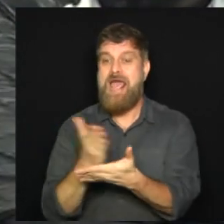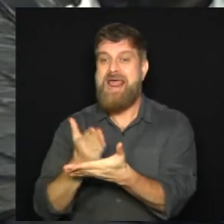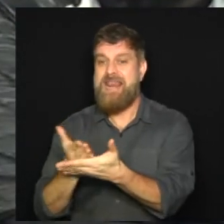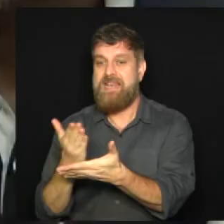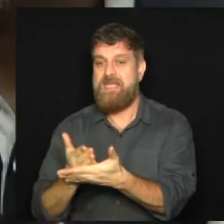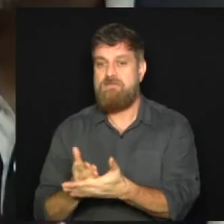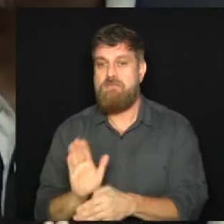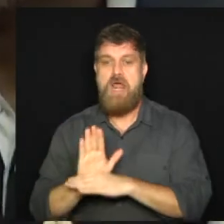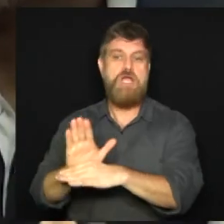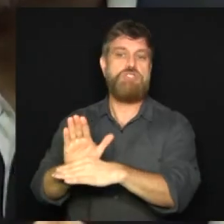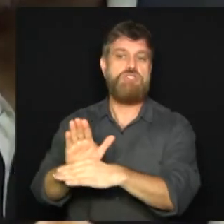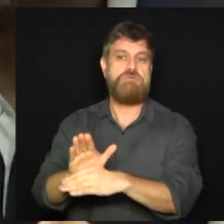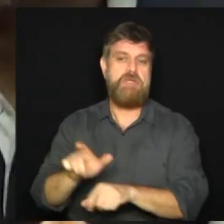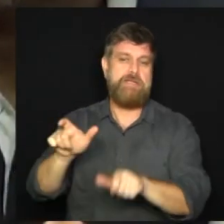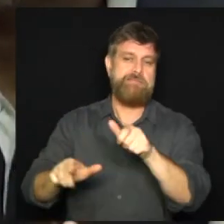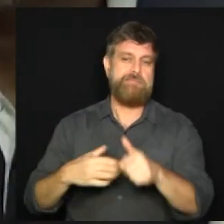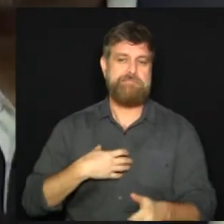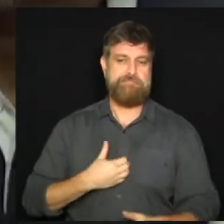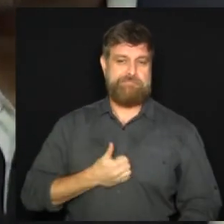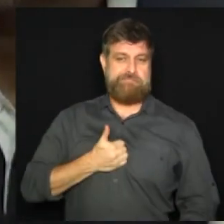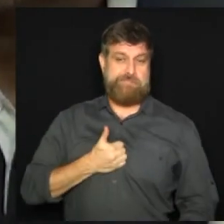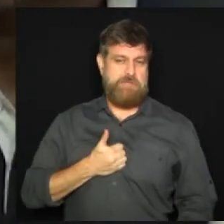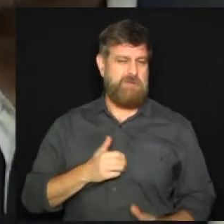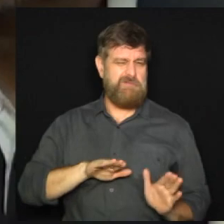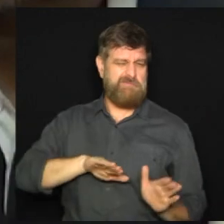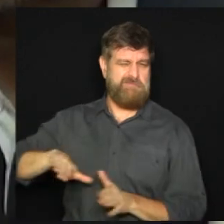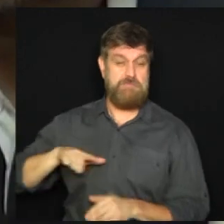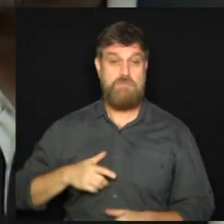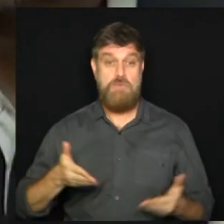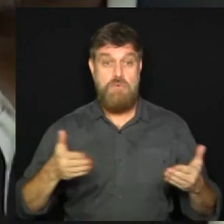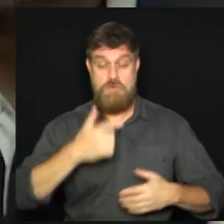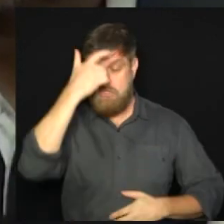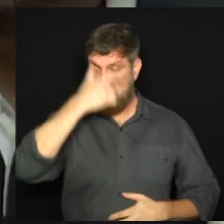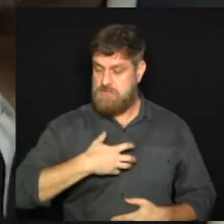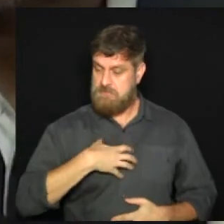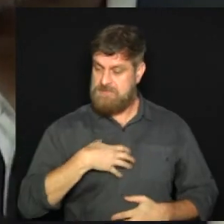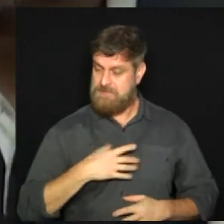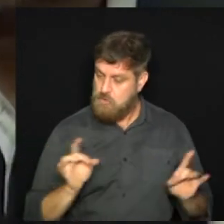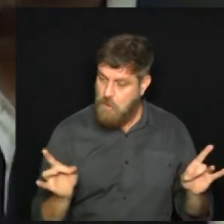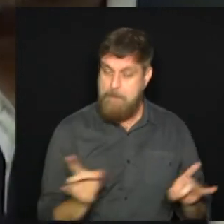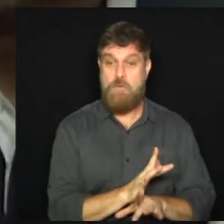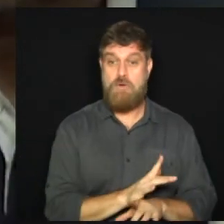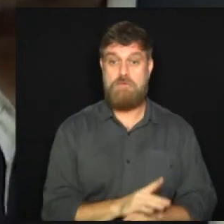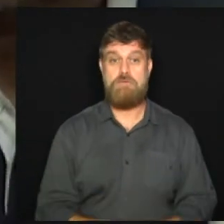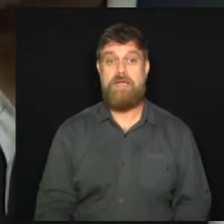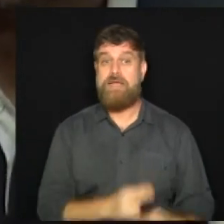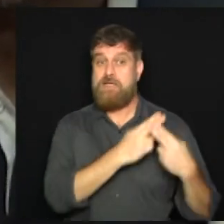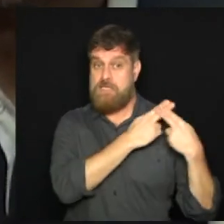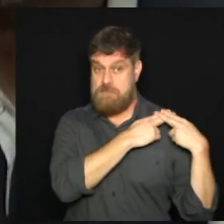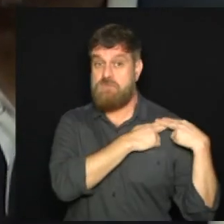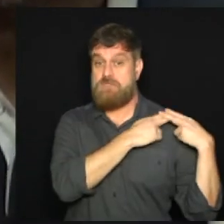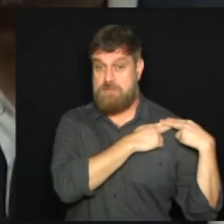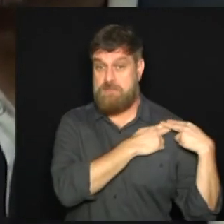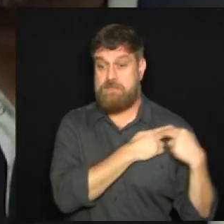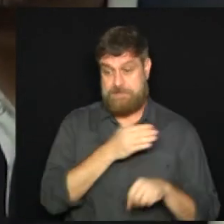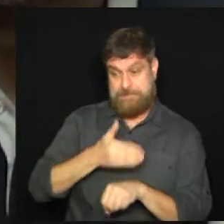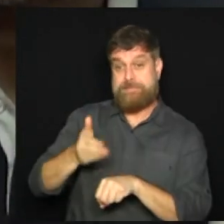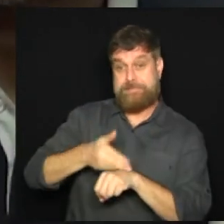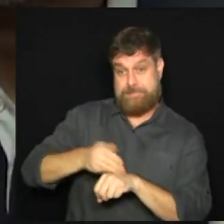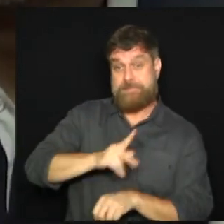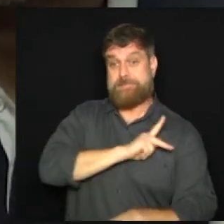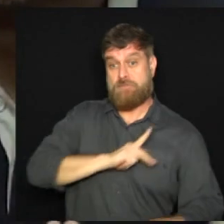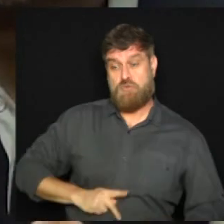que acham que o João Brigatti é um técnico apenas motivador, né? Se nós precisássemos de um motivador, nós íamos buscar